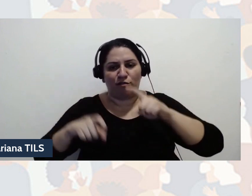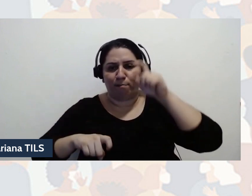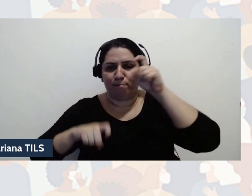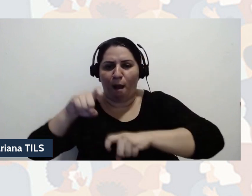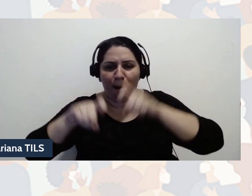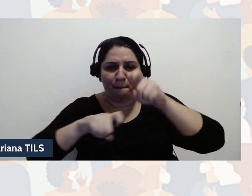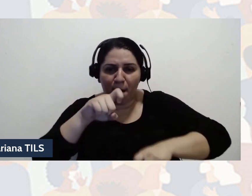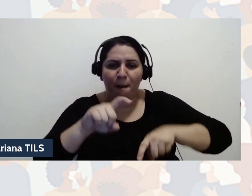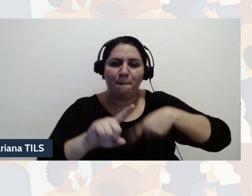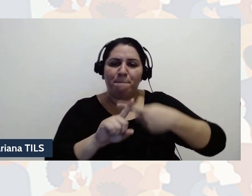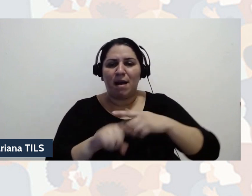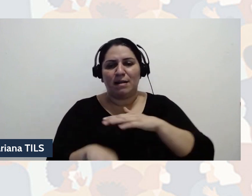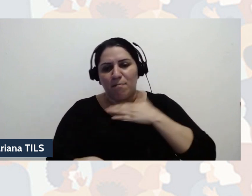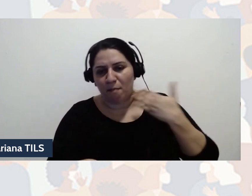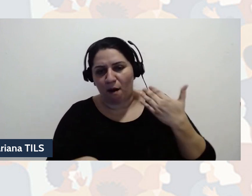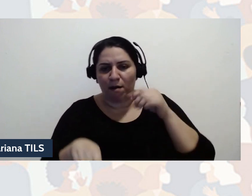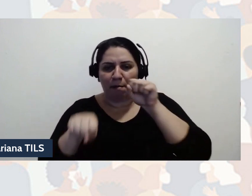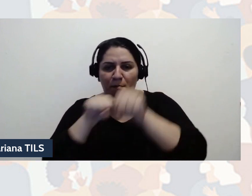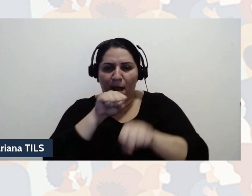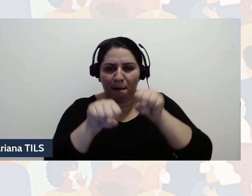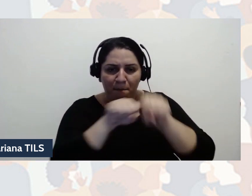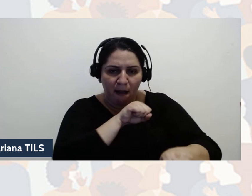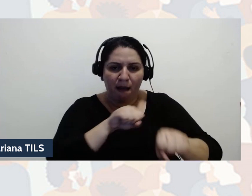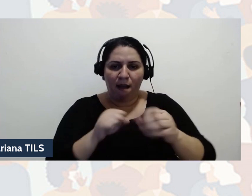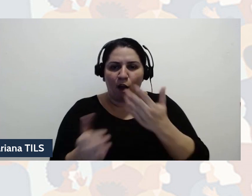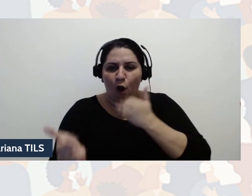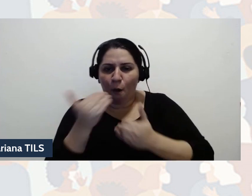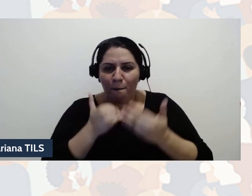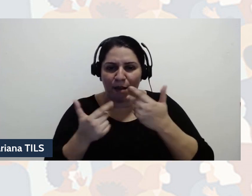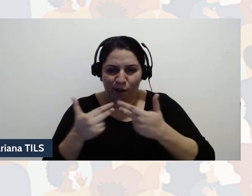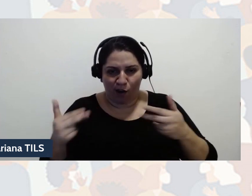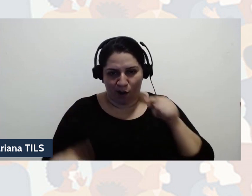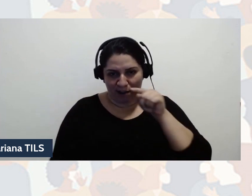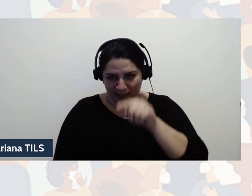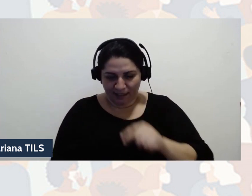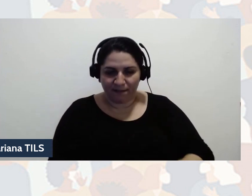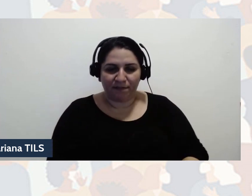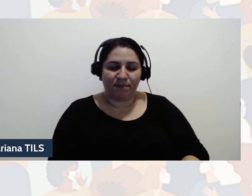e comidas, né? Aí, indo para